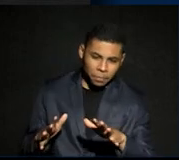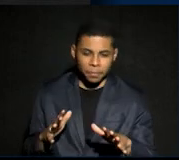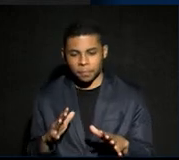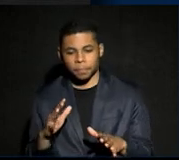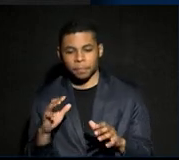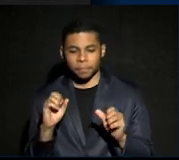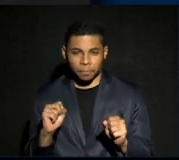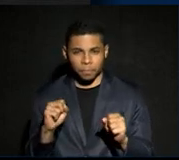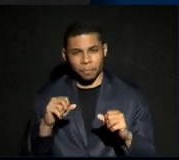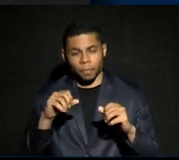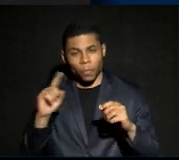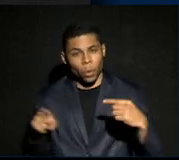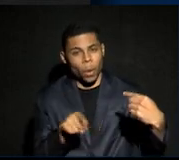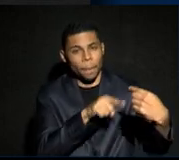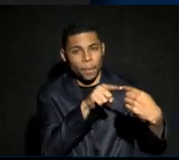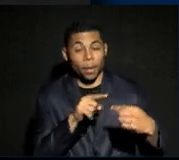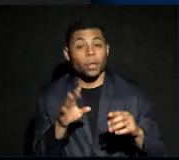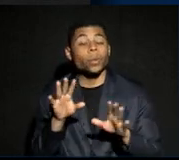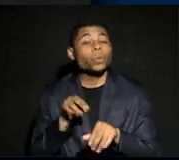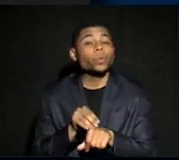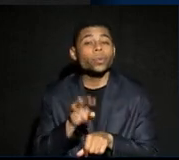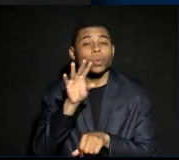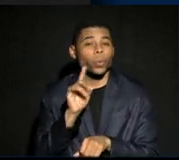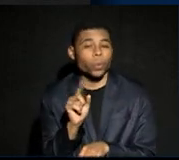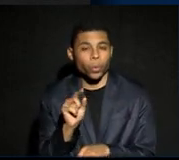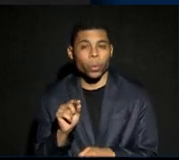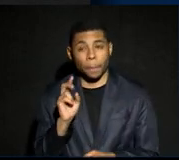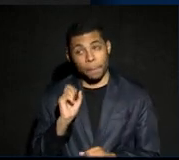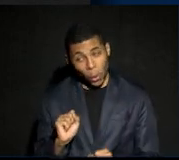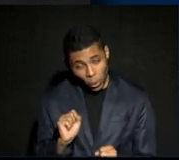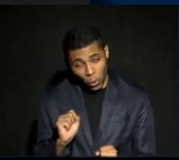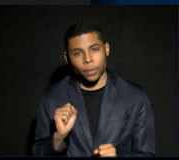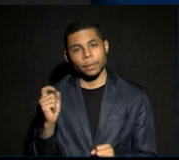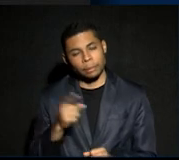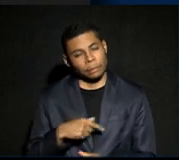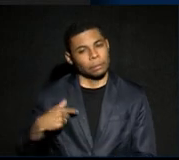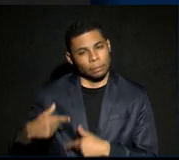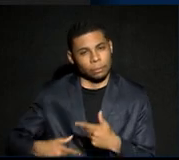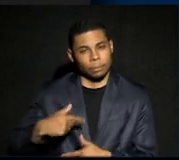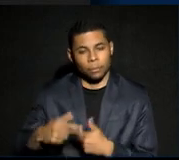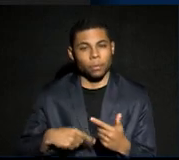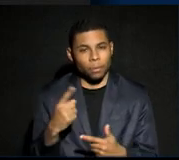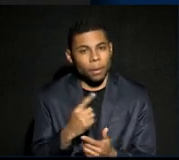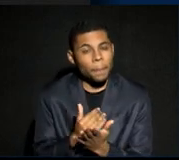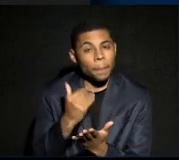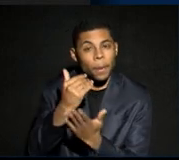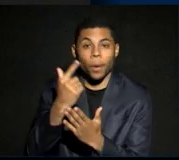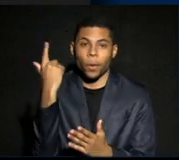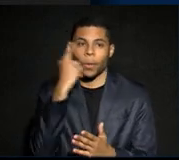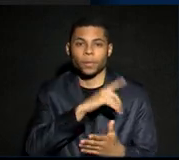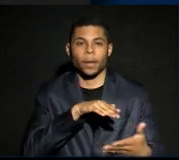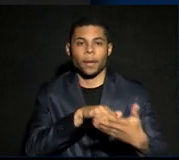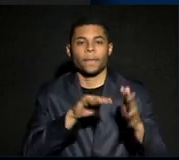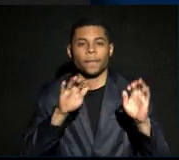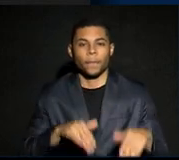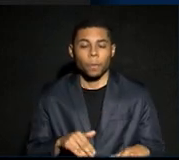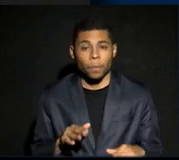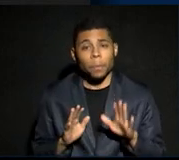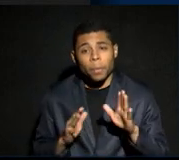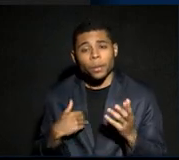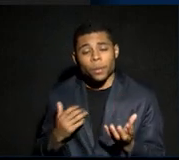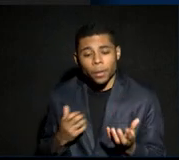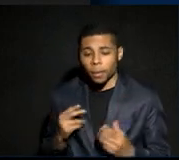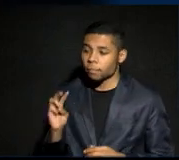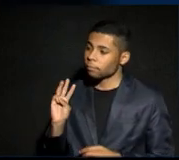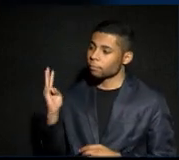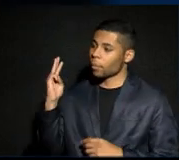redor da meta, o que sugere que, eventualmente, o ciclo de aperto monetário pode ter chegado ao fim. E aí eu queria saber a opinião de